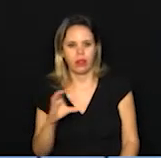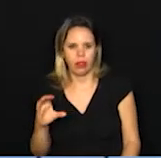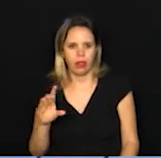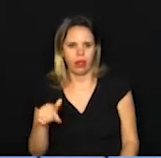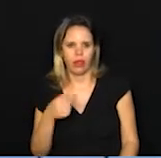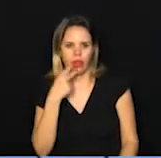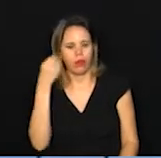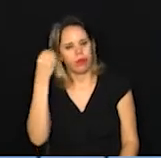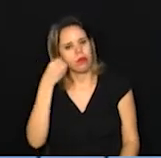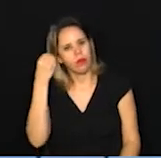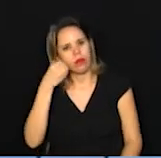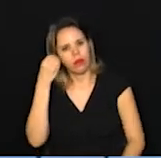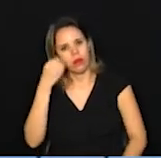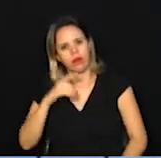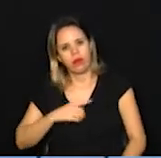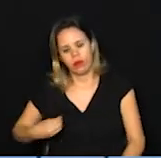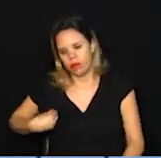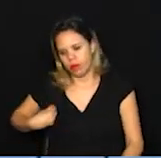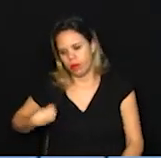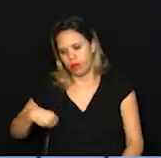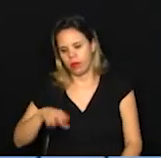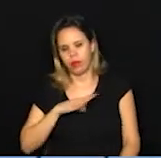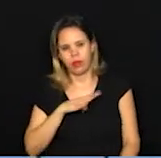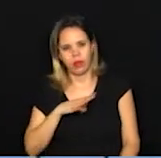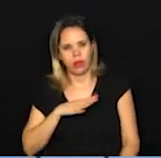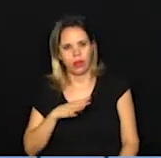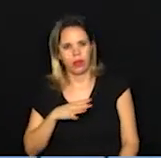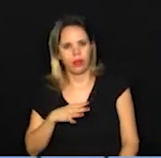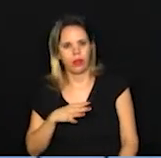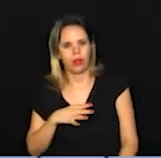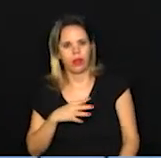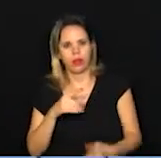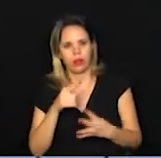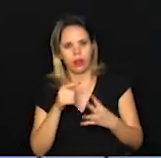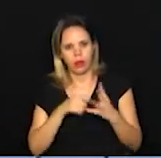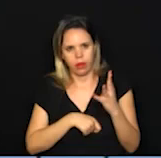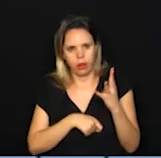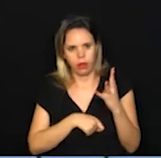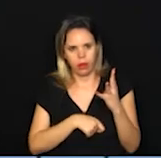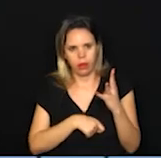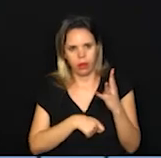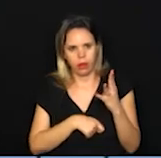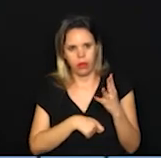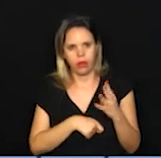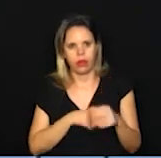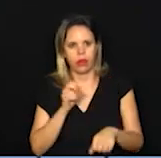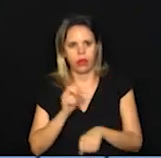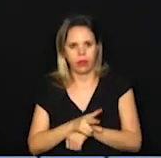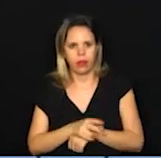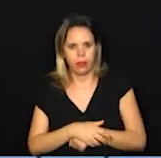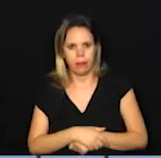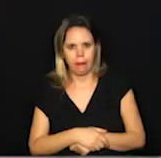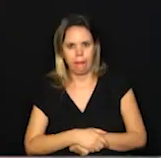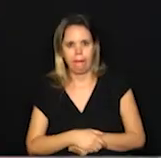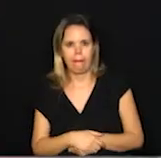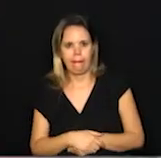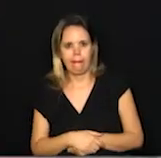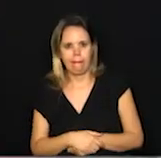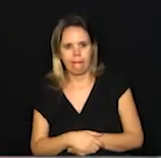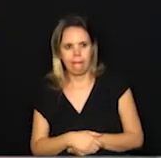sobre a experiência que tem vivido na cidade nestes 4 meses em que está no cargo.